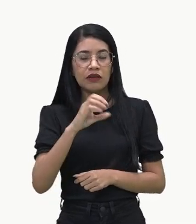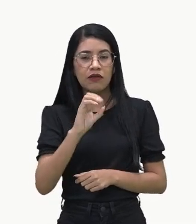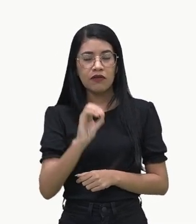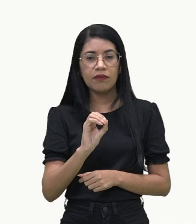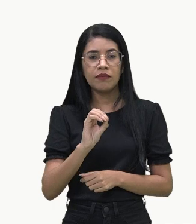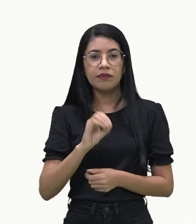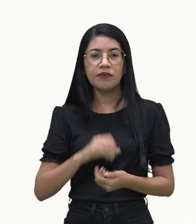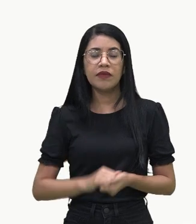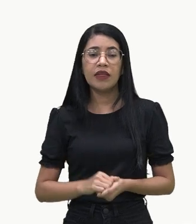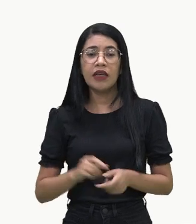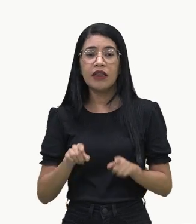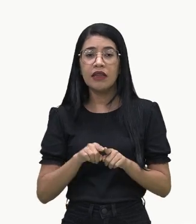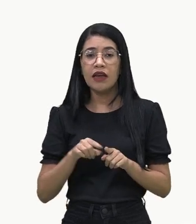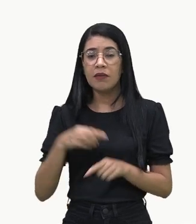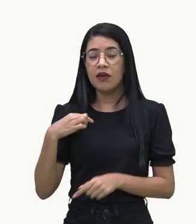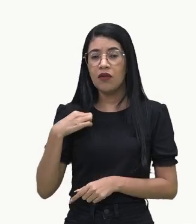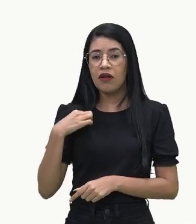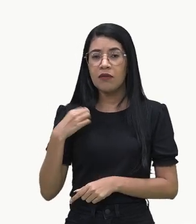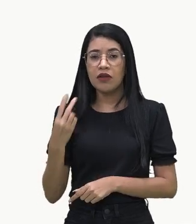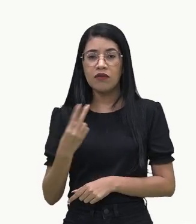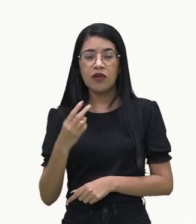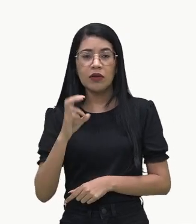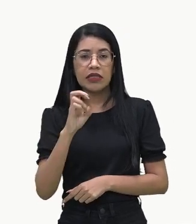16,90 e uma camisa no valor de R$